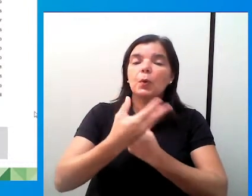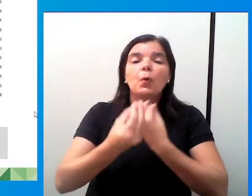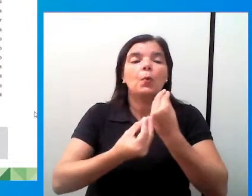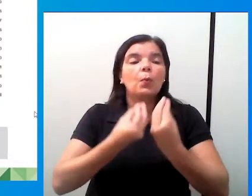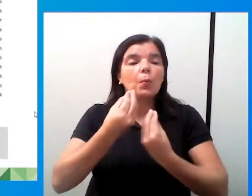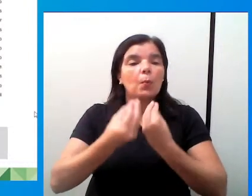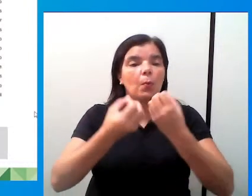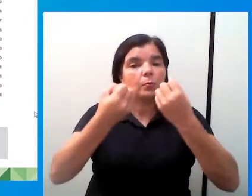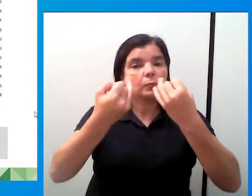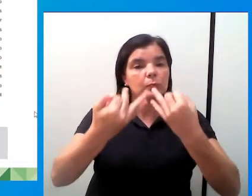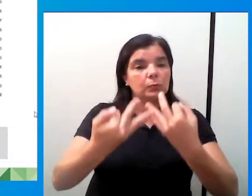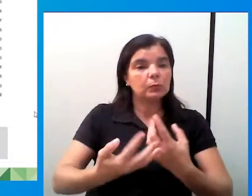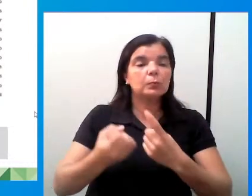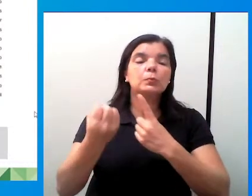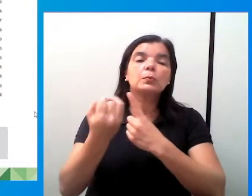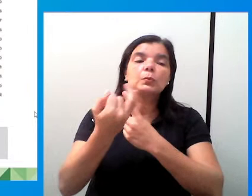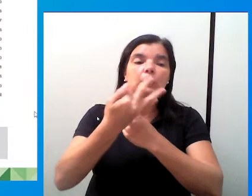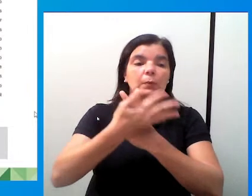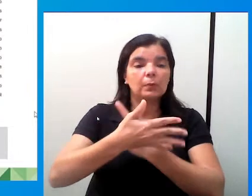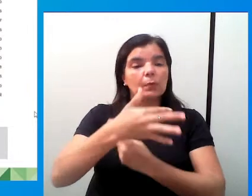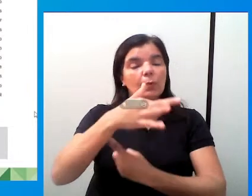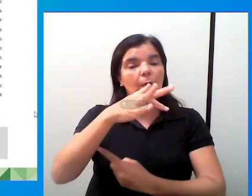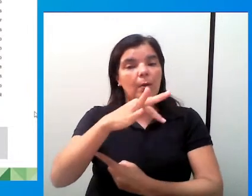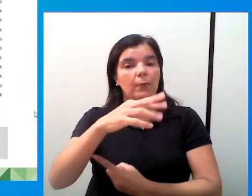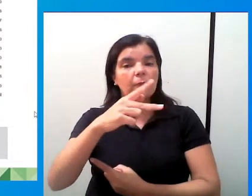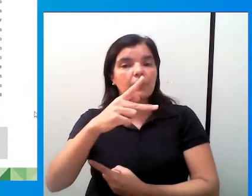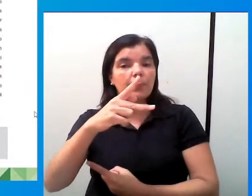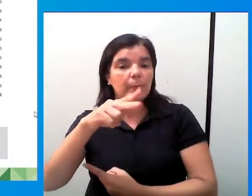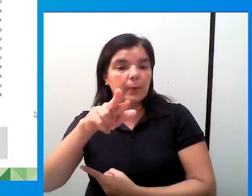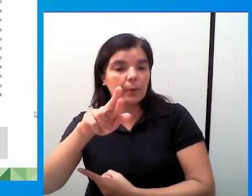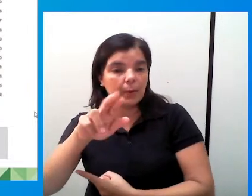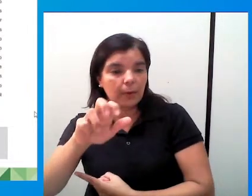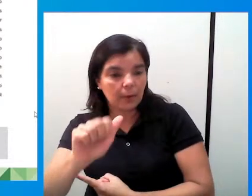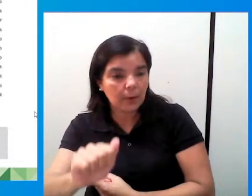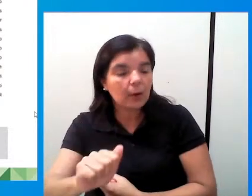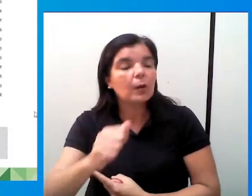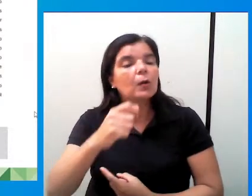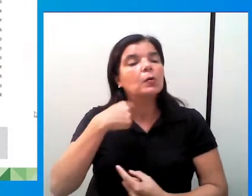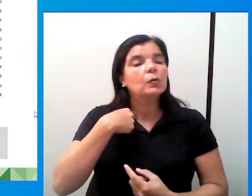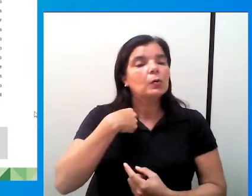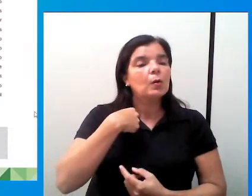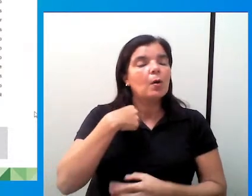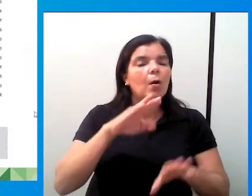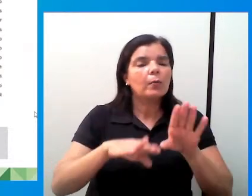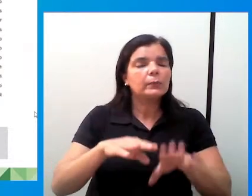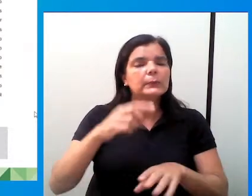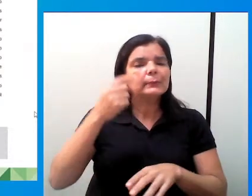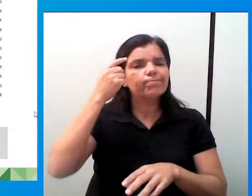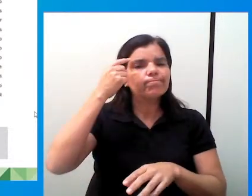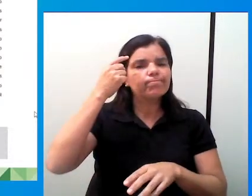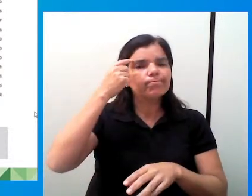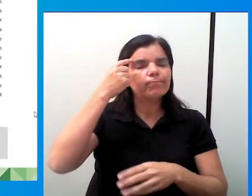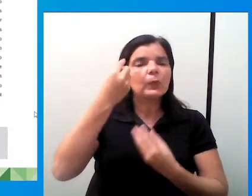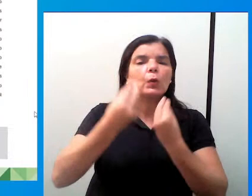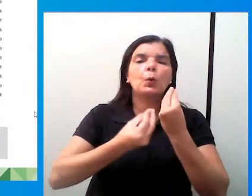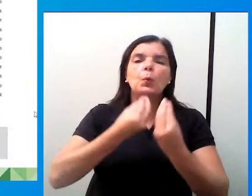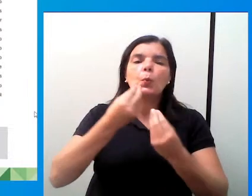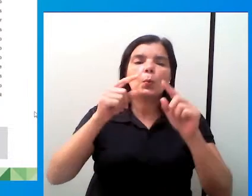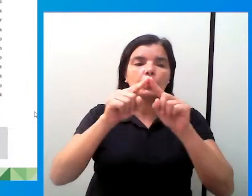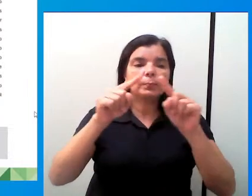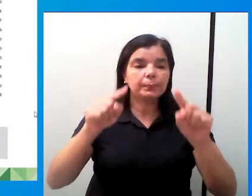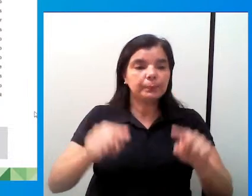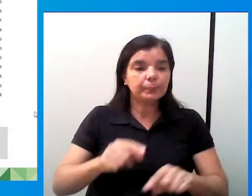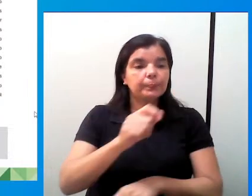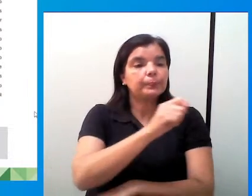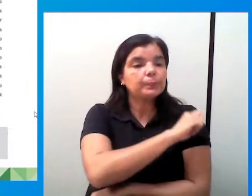faz extensão no IFPA. Então, imagina que existia uma crise de identidade muito grande na cabeça dos nossos servidores, né, dos nossos alunos, do